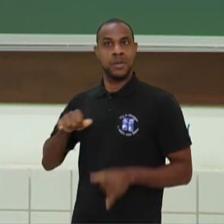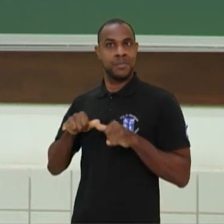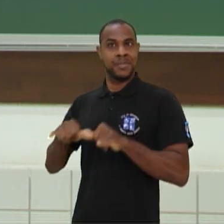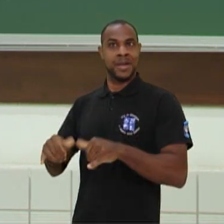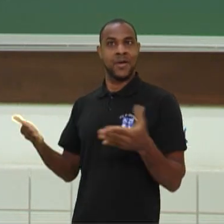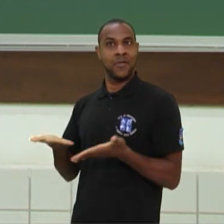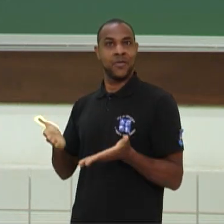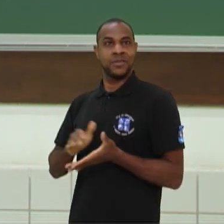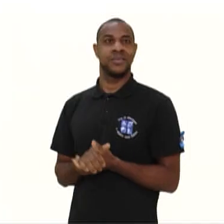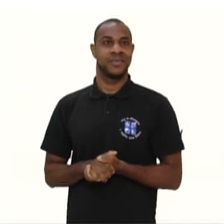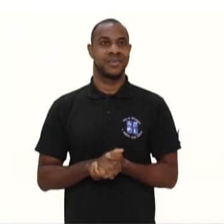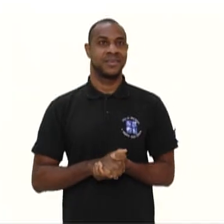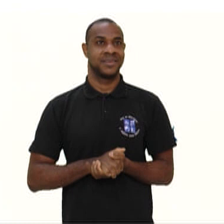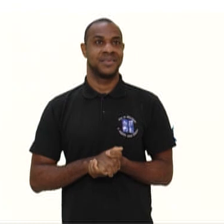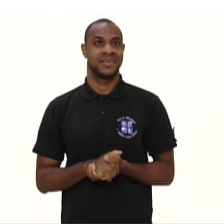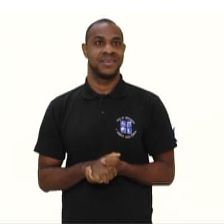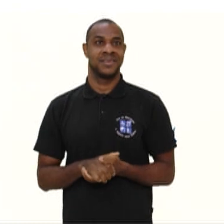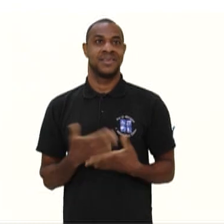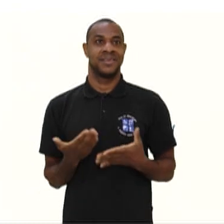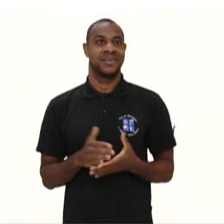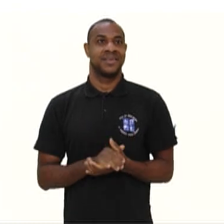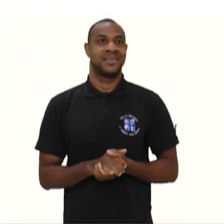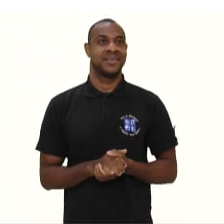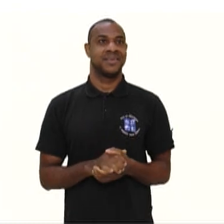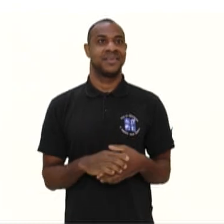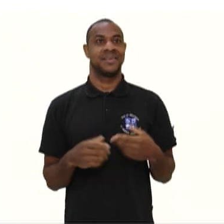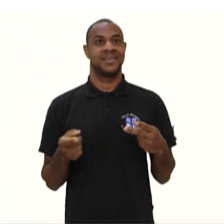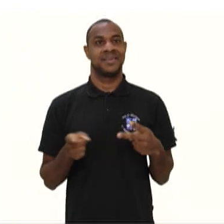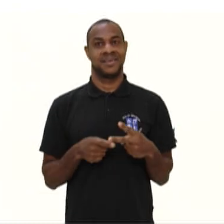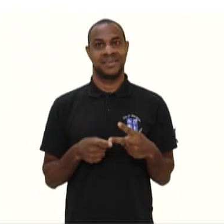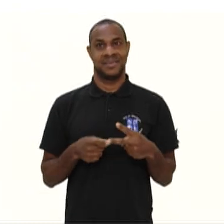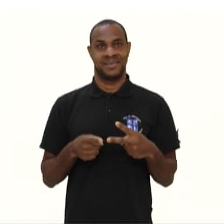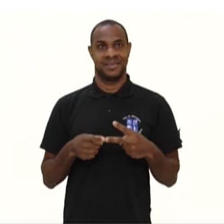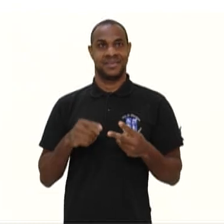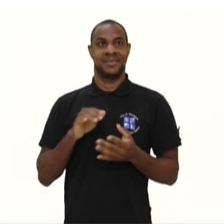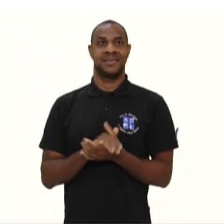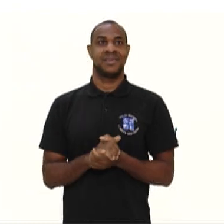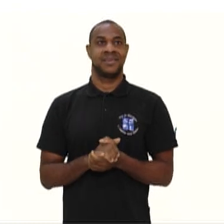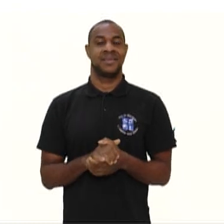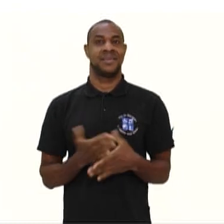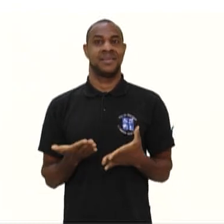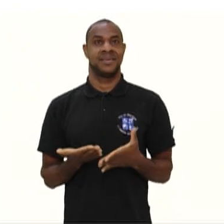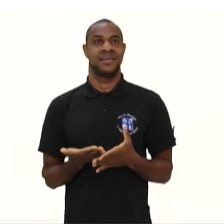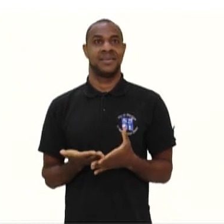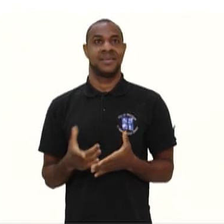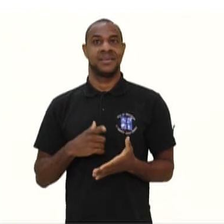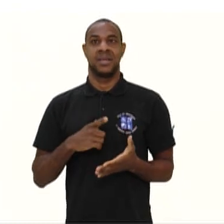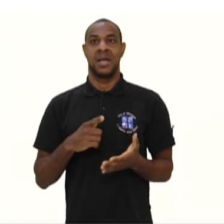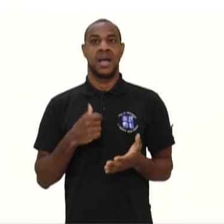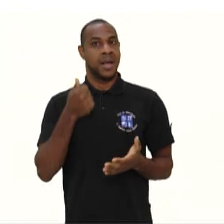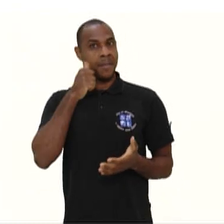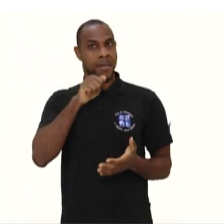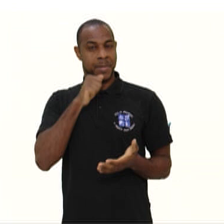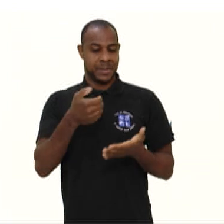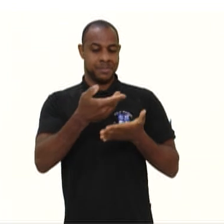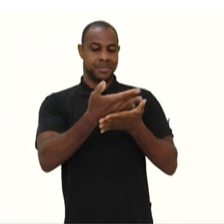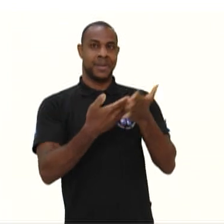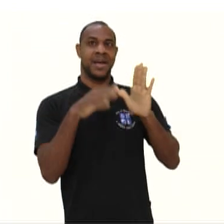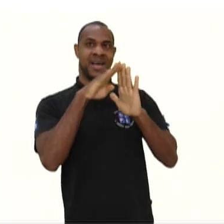hoje. My mom sent me a list with things to buy. Então, mandou uma lista com coisas para